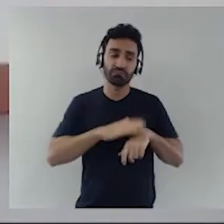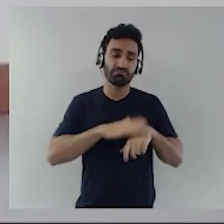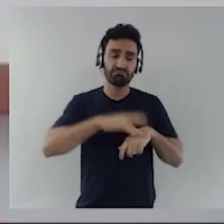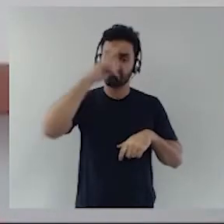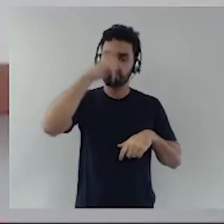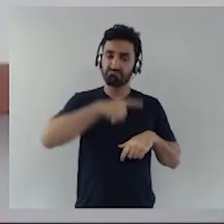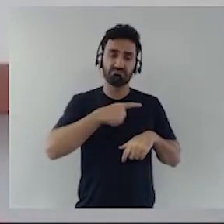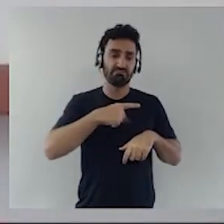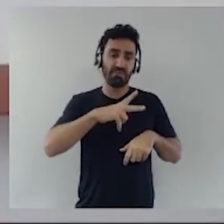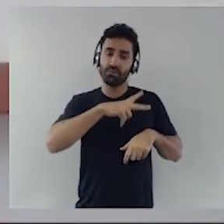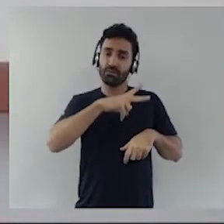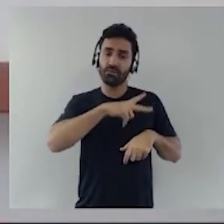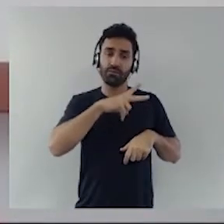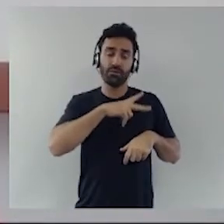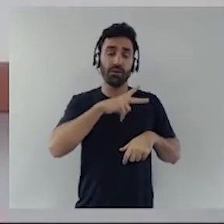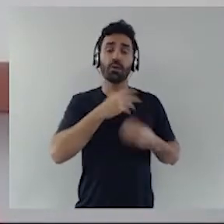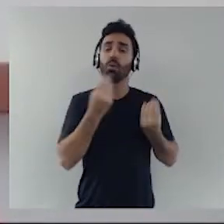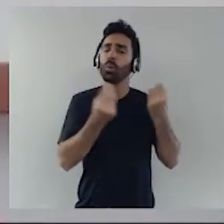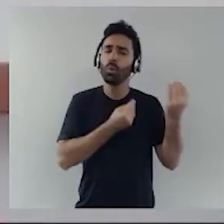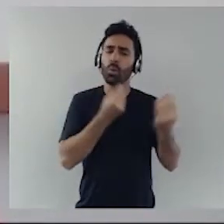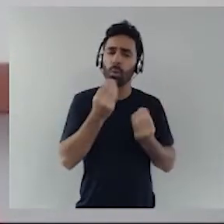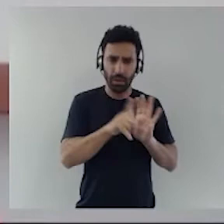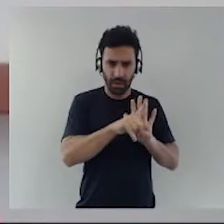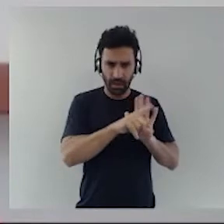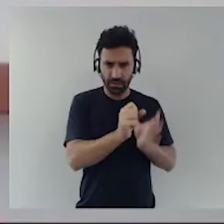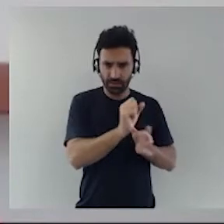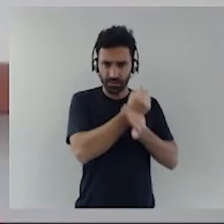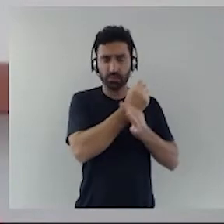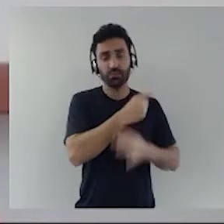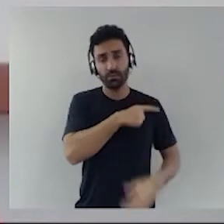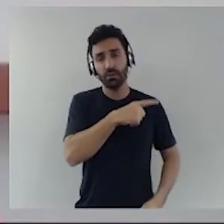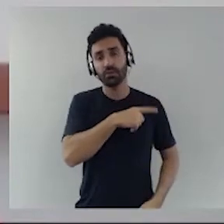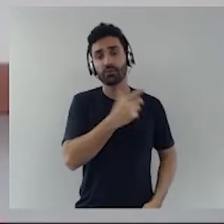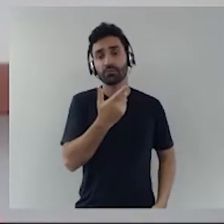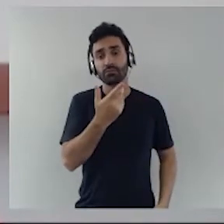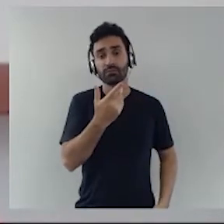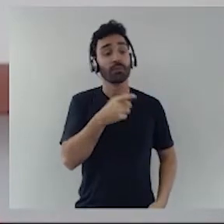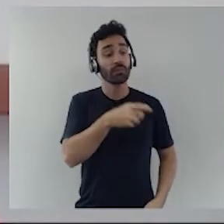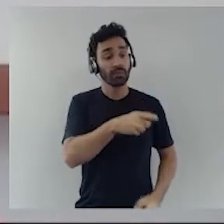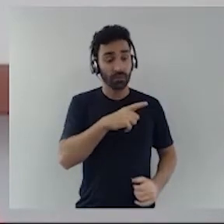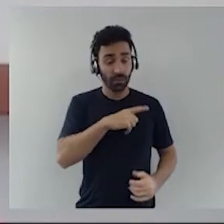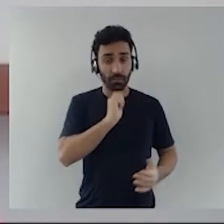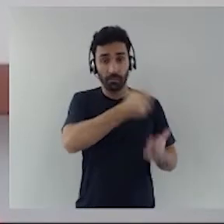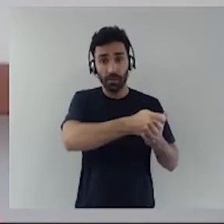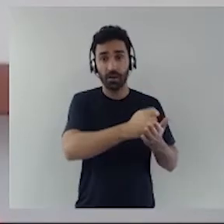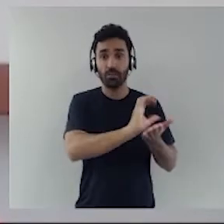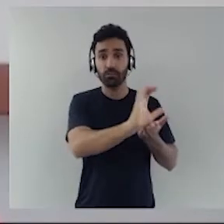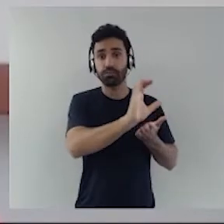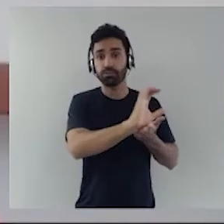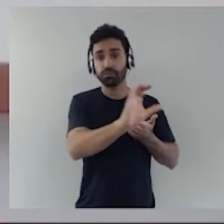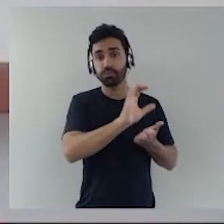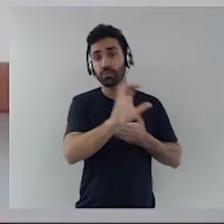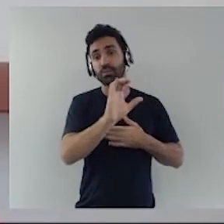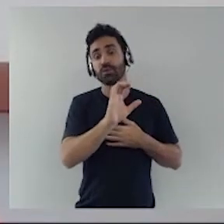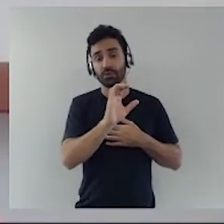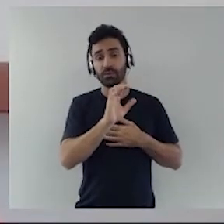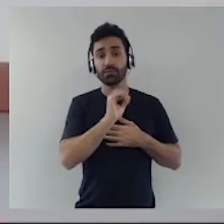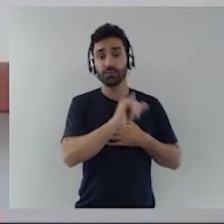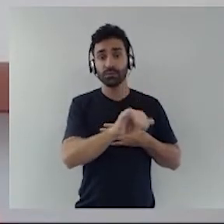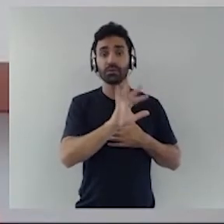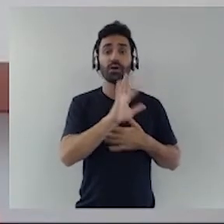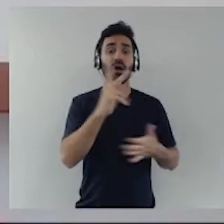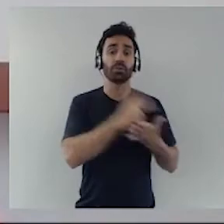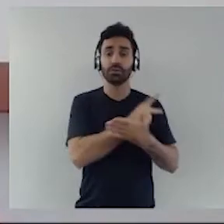assegurada diz a constituição federal ao proprietário indenização ulterior se houver